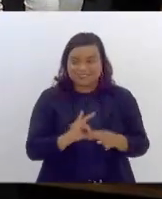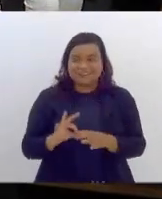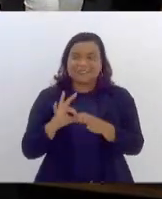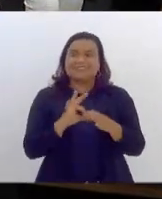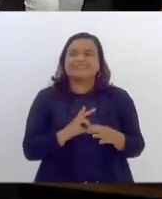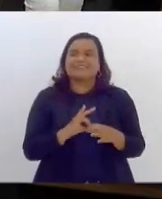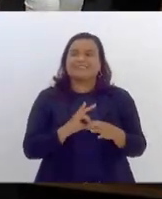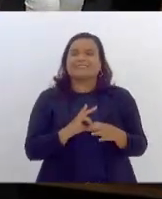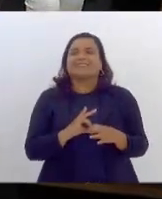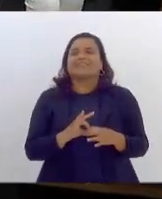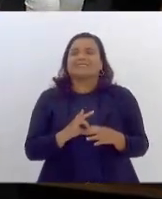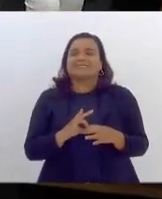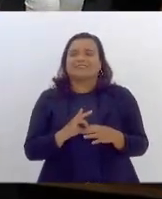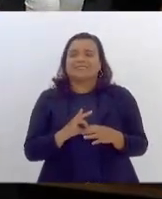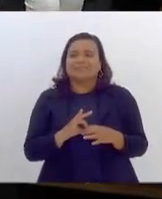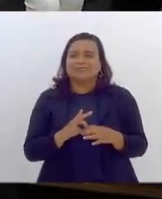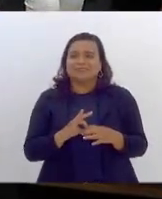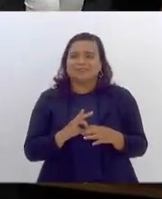Coalizão Negra por Direitos.